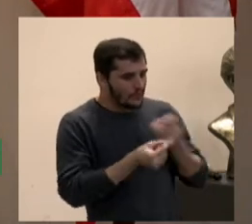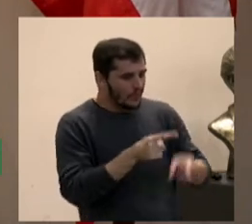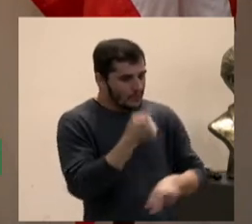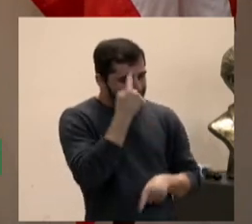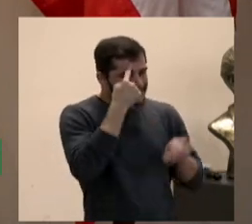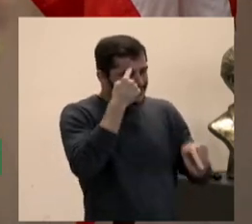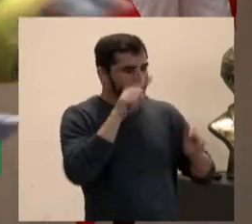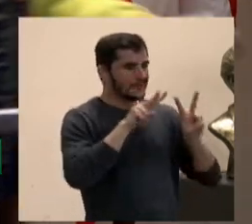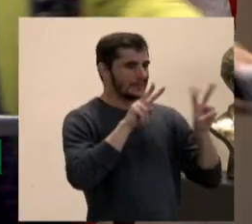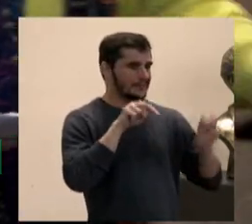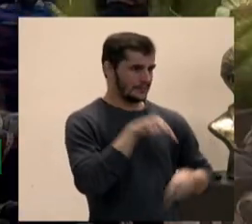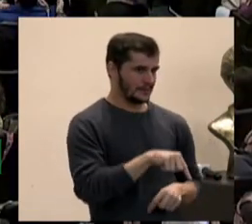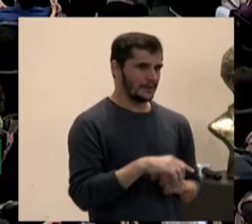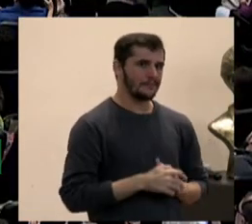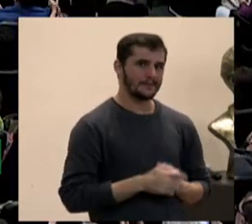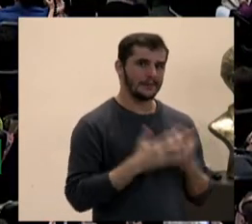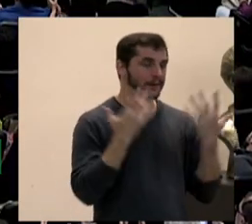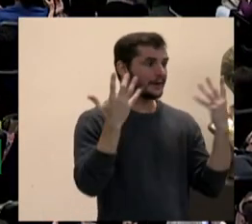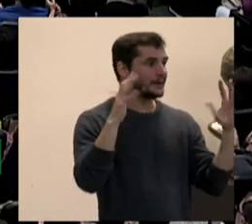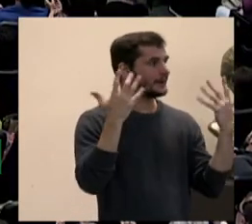Muito obrigada, gente.